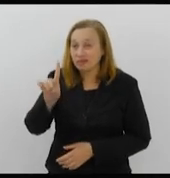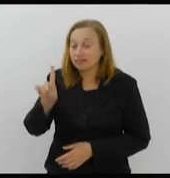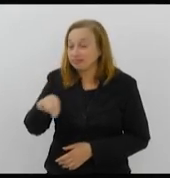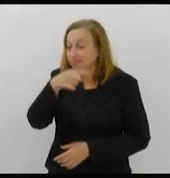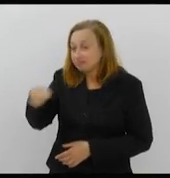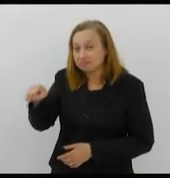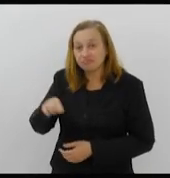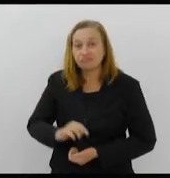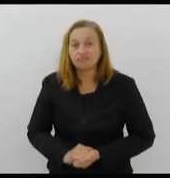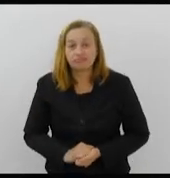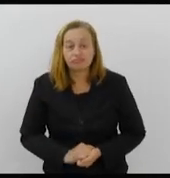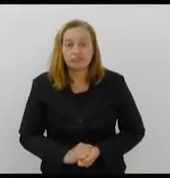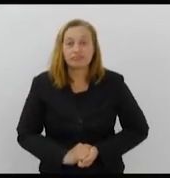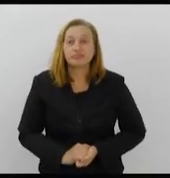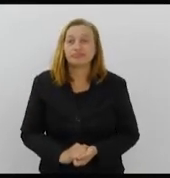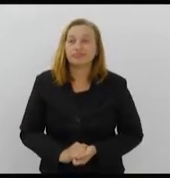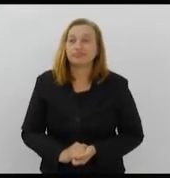violado.